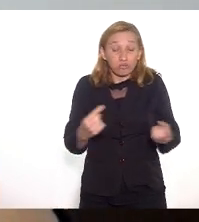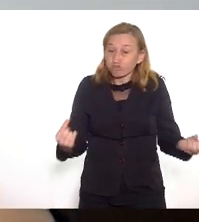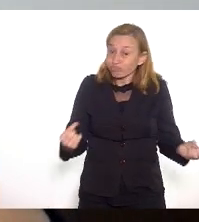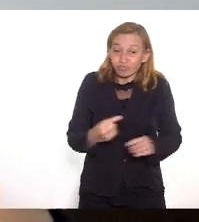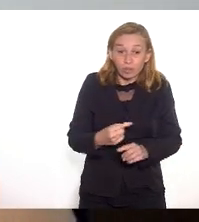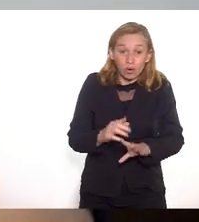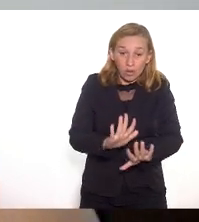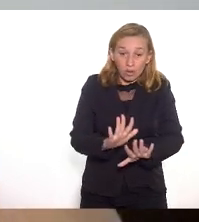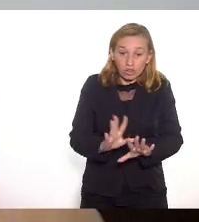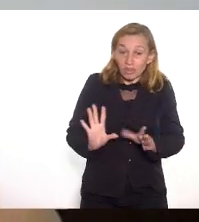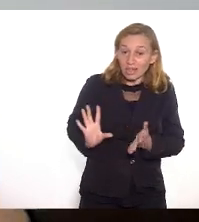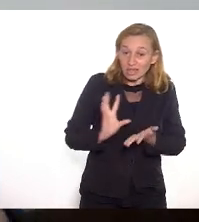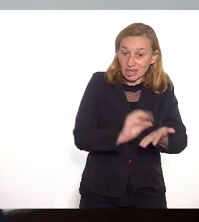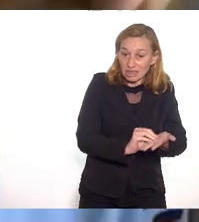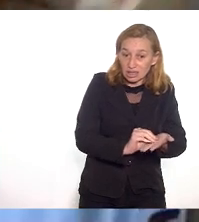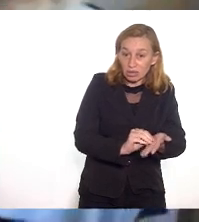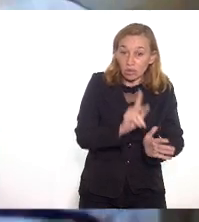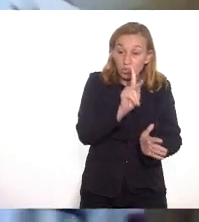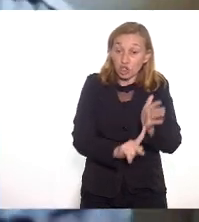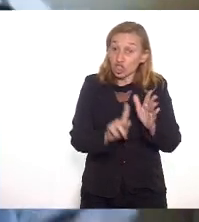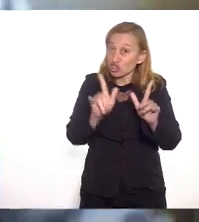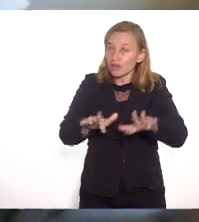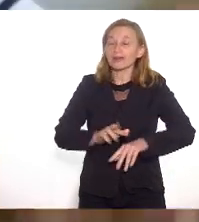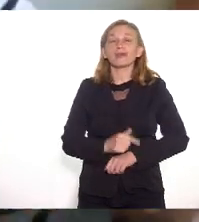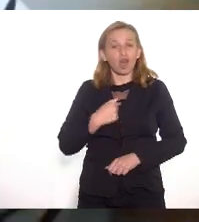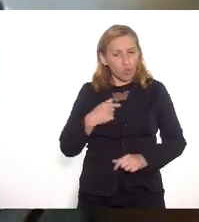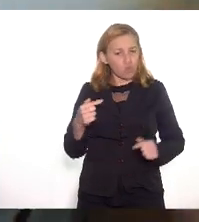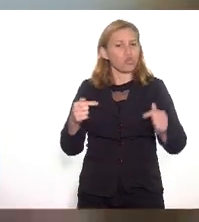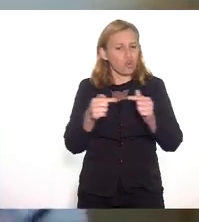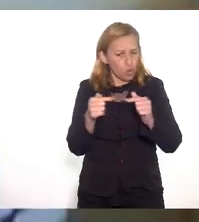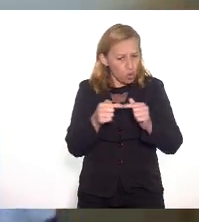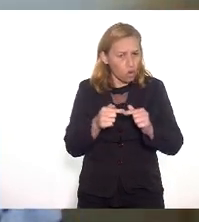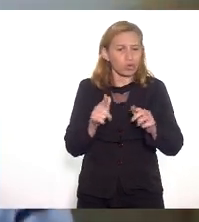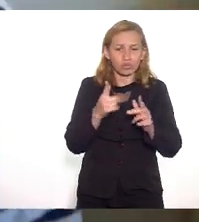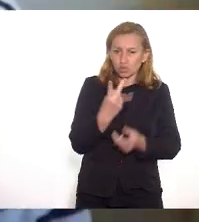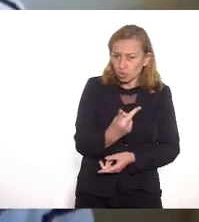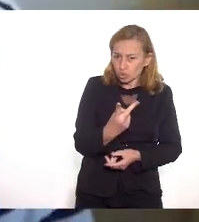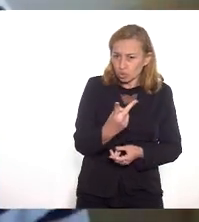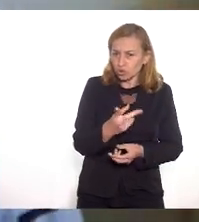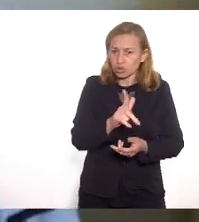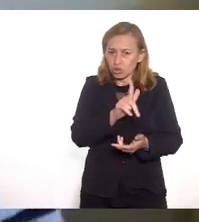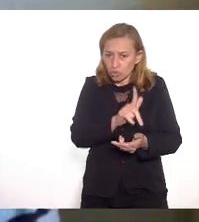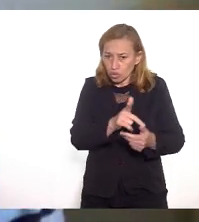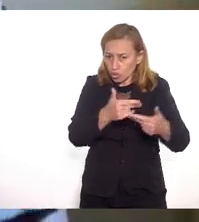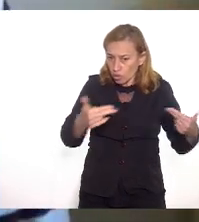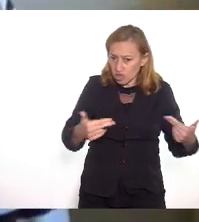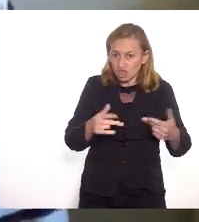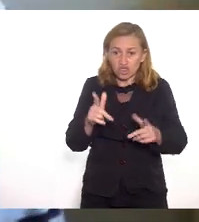sobre a anexação, porque os projetos são diferentes. Não, eu concordo. São duas coisas distintas. Isso. Uma é